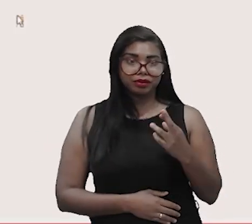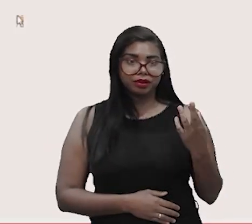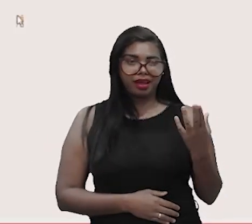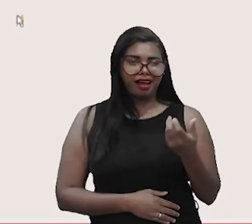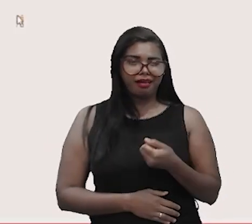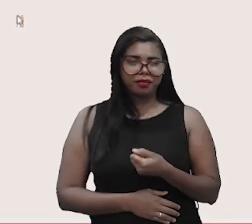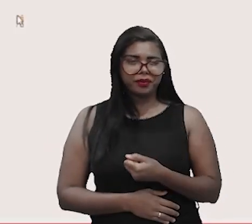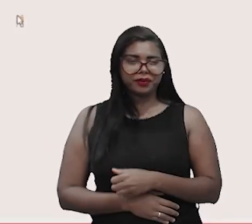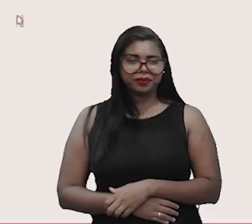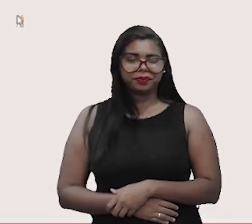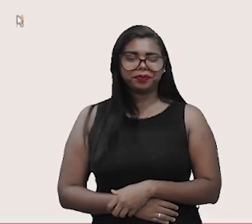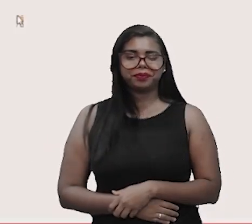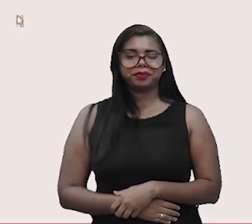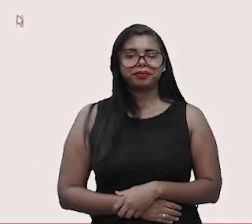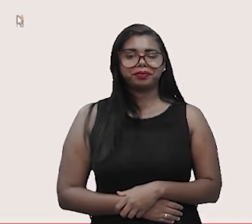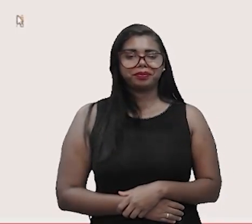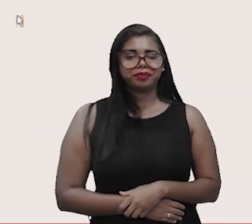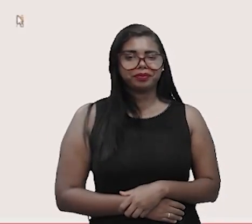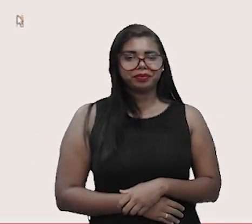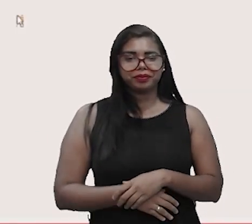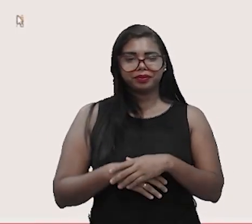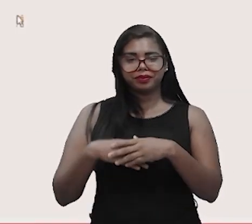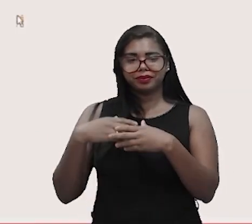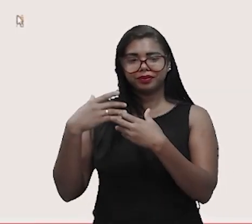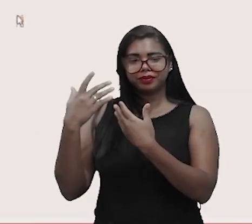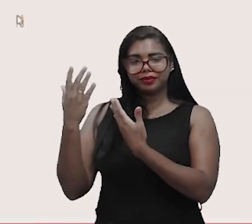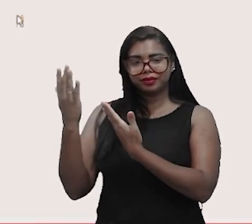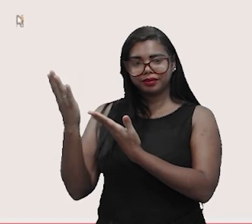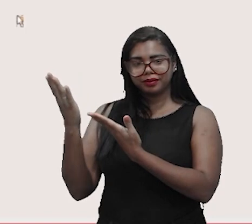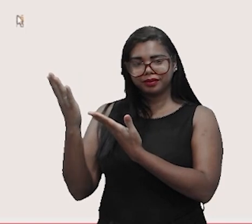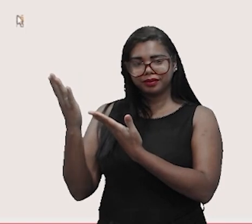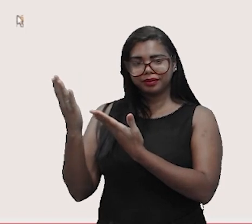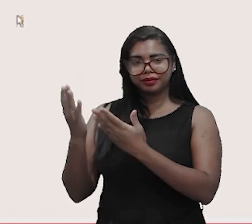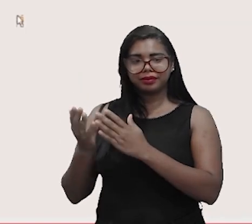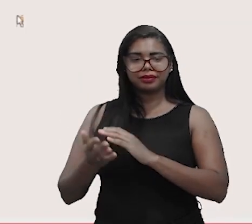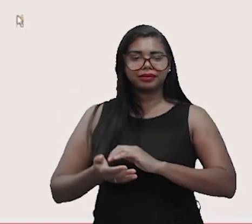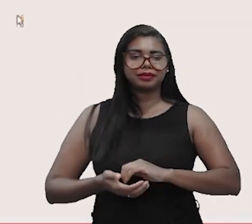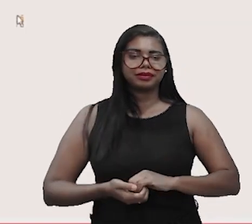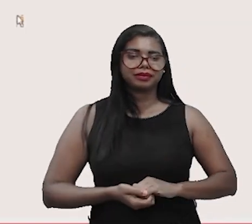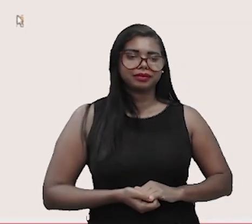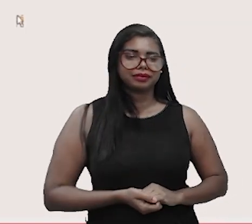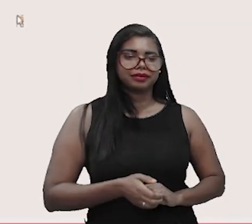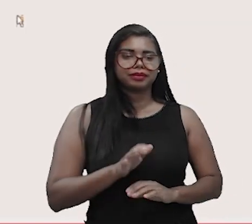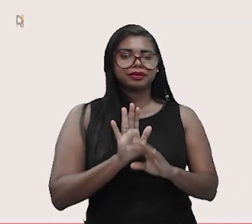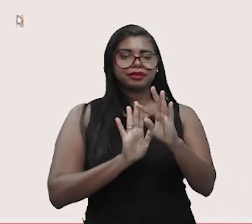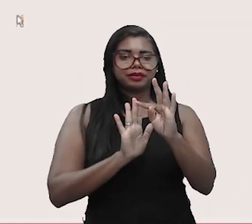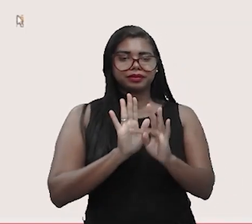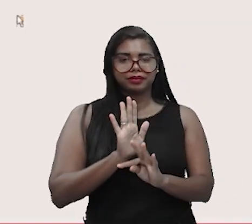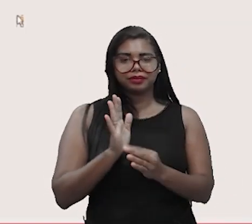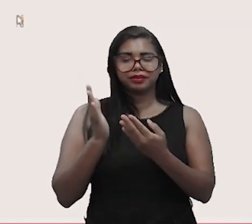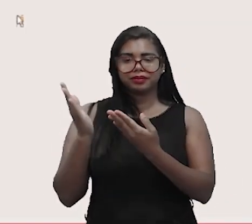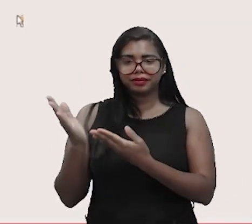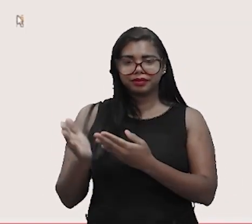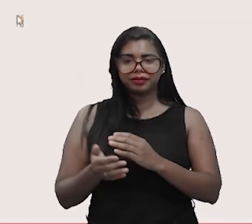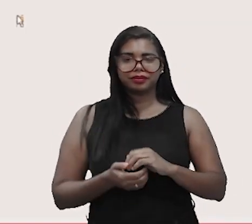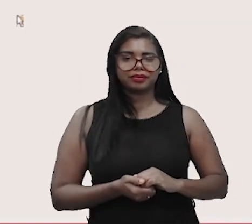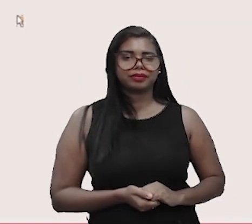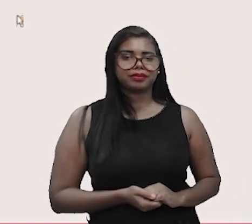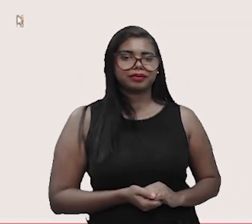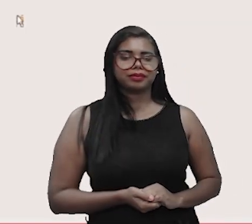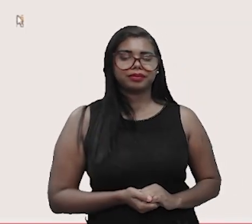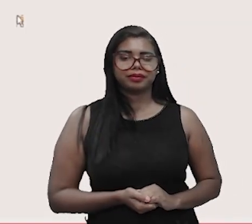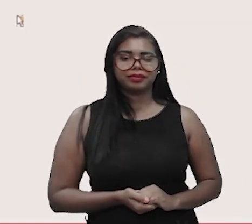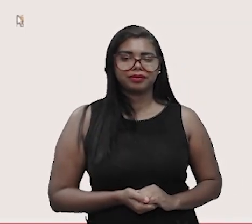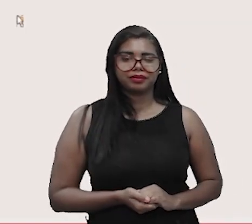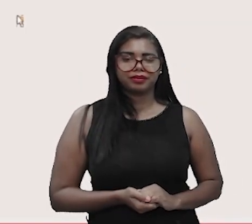só. Passa lá o comando, Robertão. Um texto de Chico Buarque, pode passar aí. Vê só